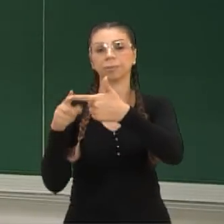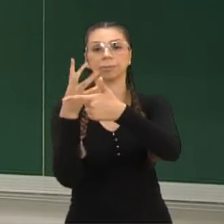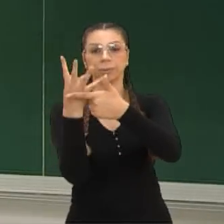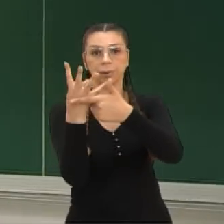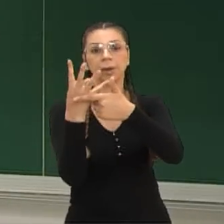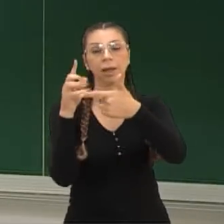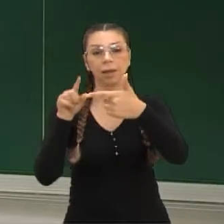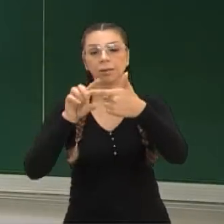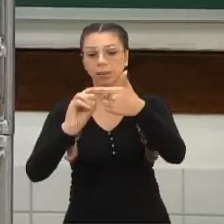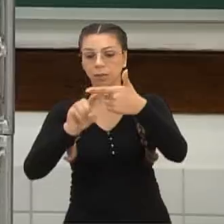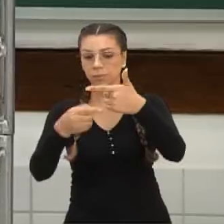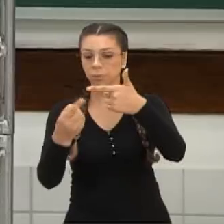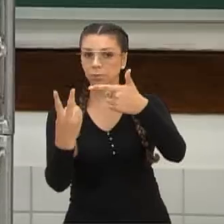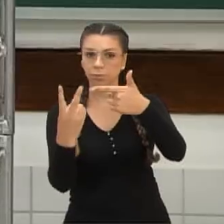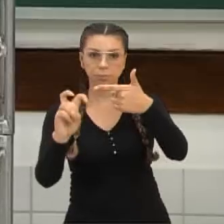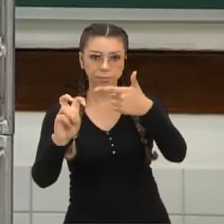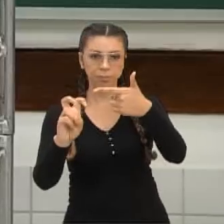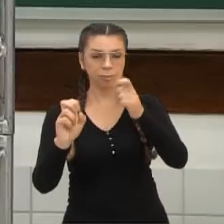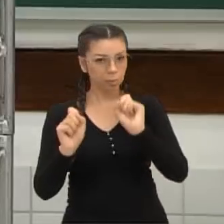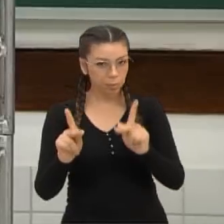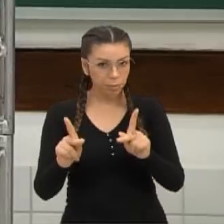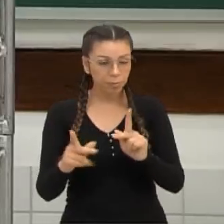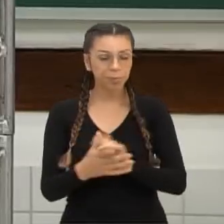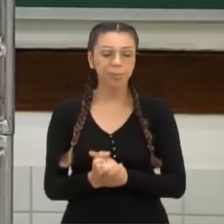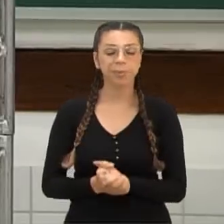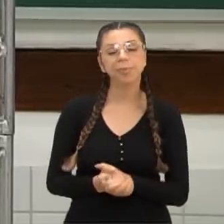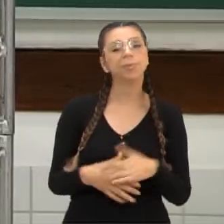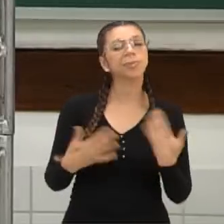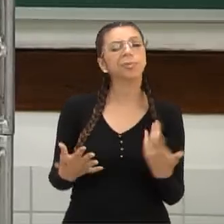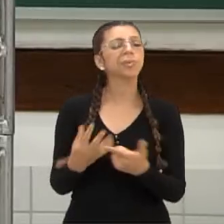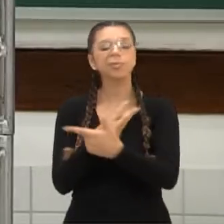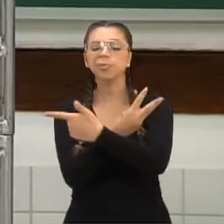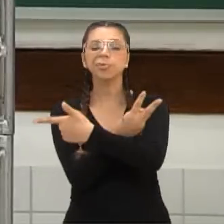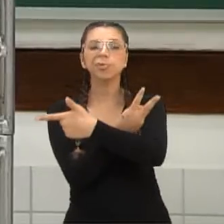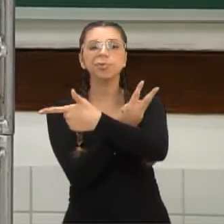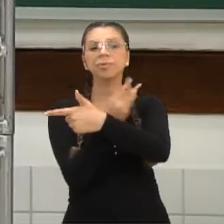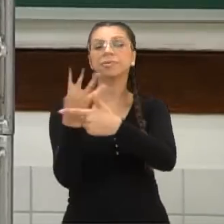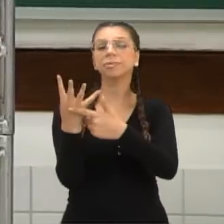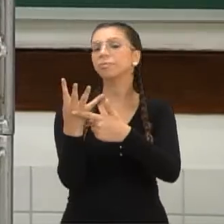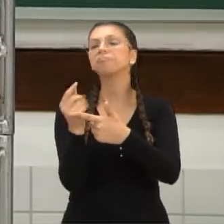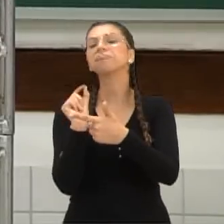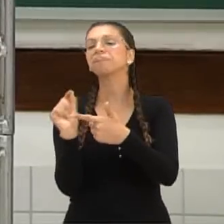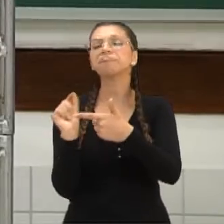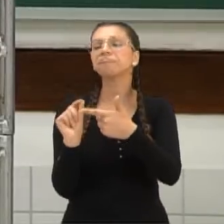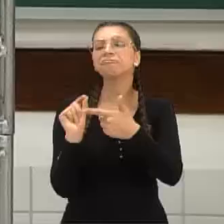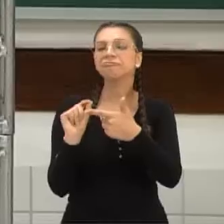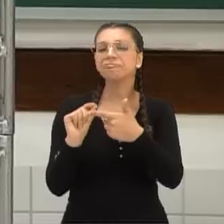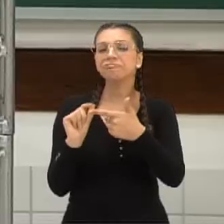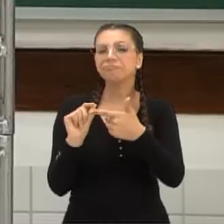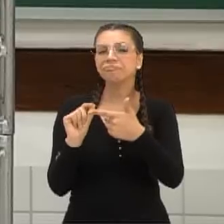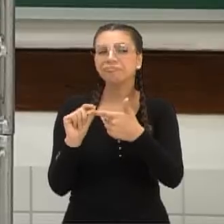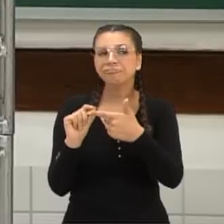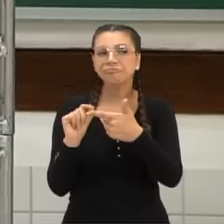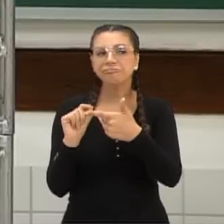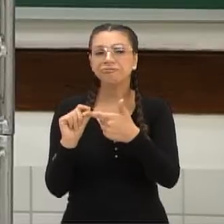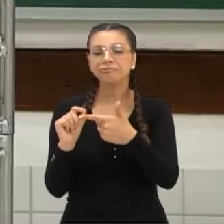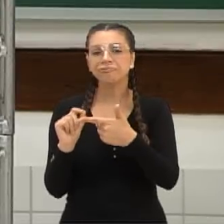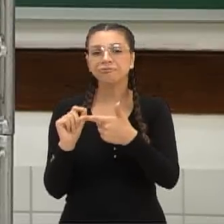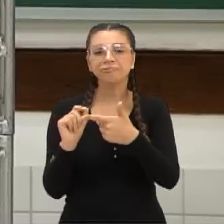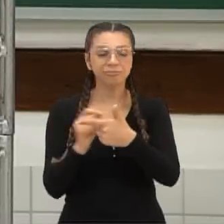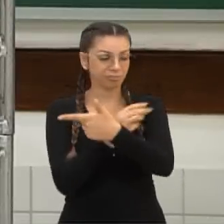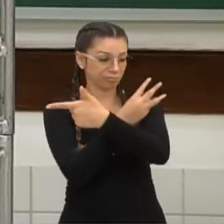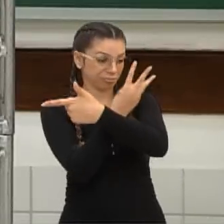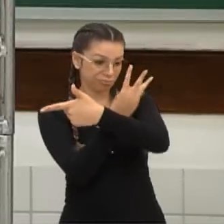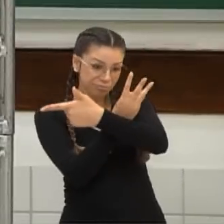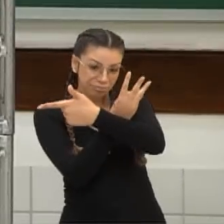ok? E 3 dividido por 4, quanto será que vai ser? 3, vou